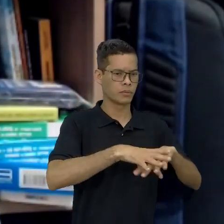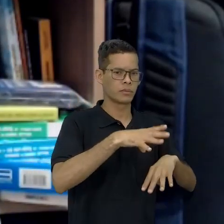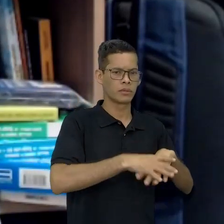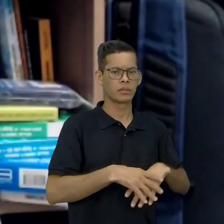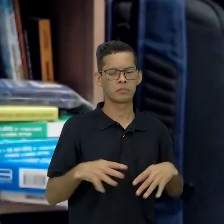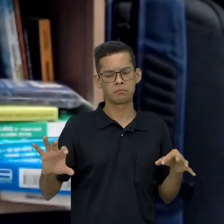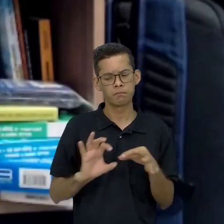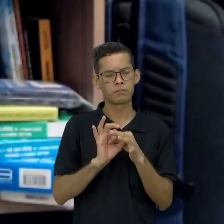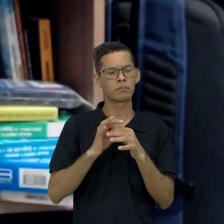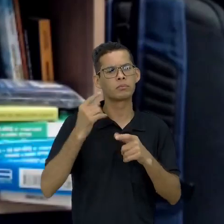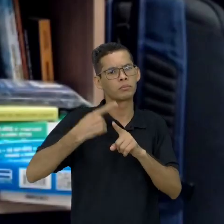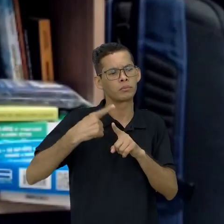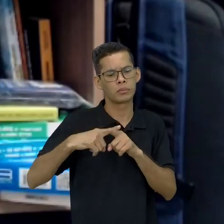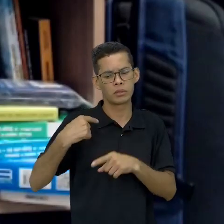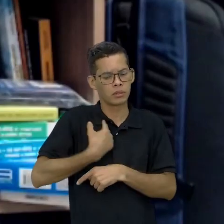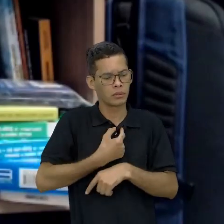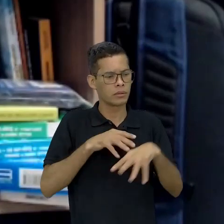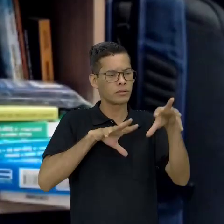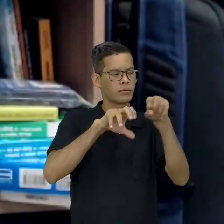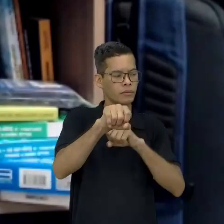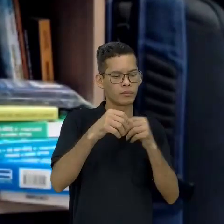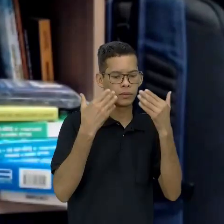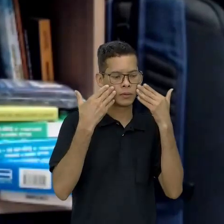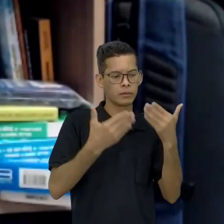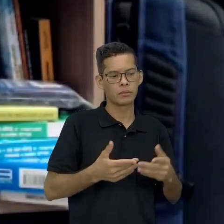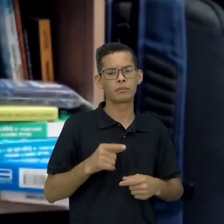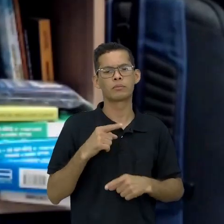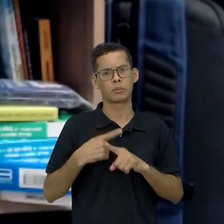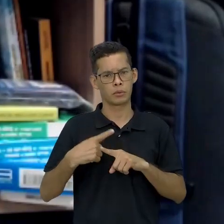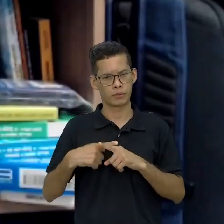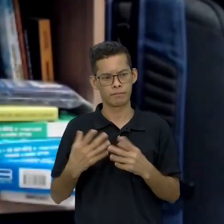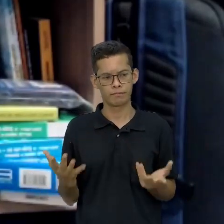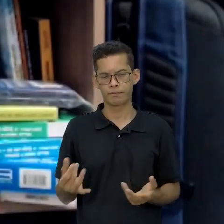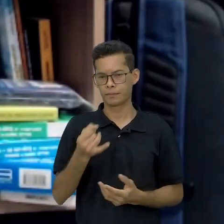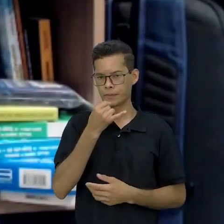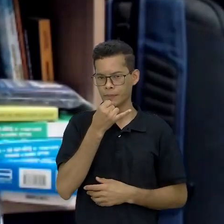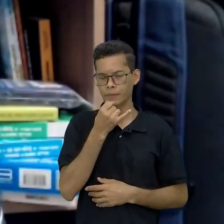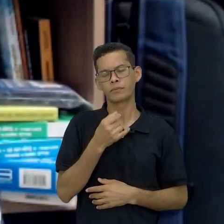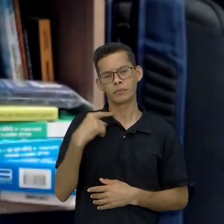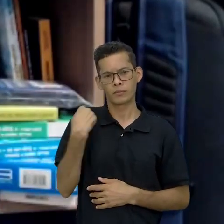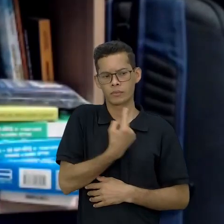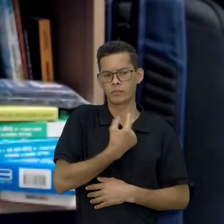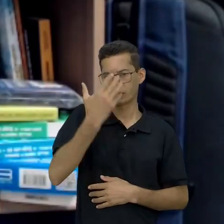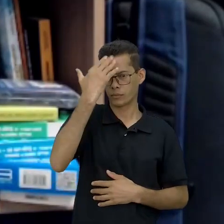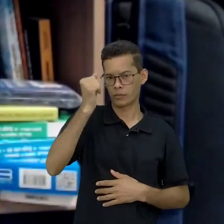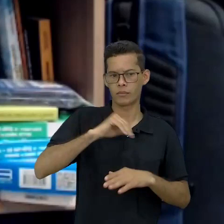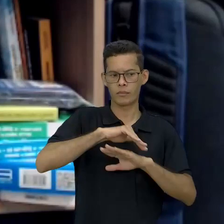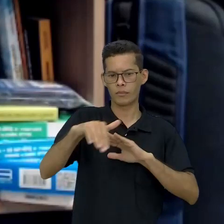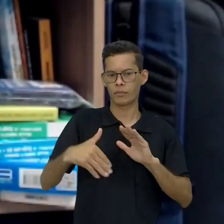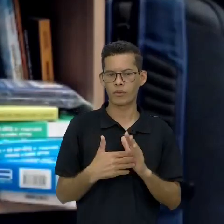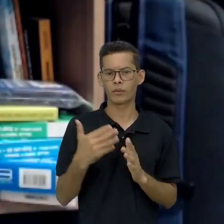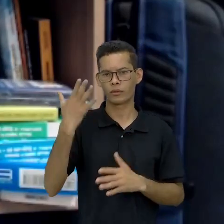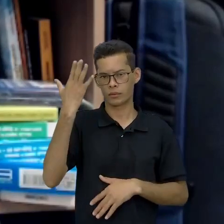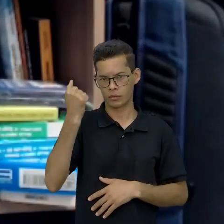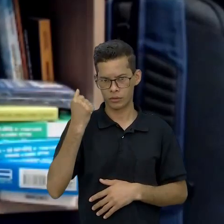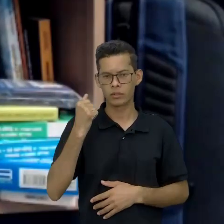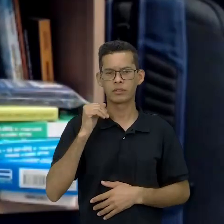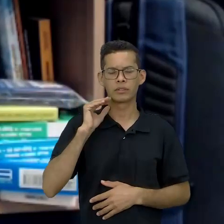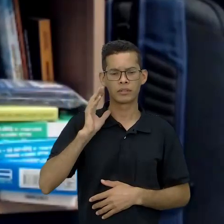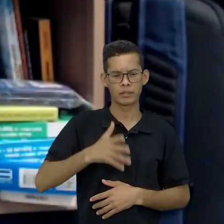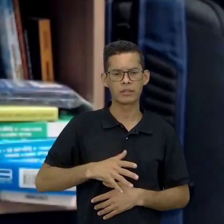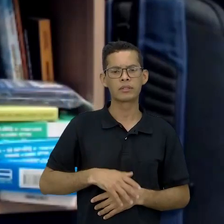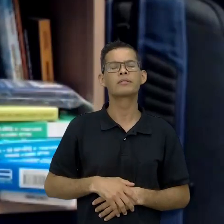matemática, nessa formação, né? Então, é sabido que nós todos necessitamos, ora,